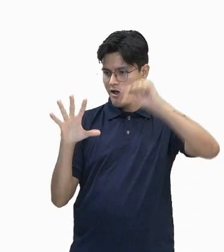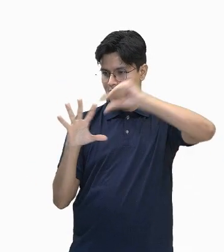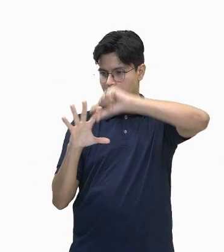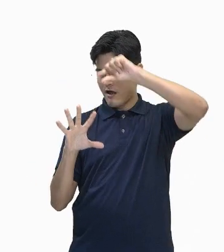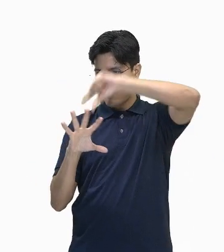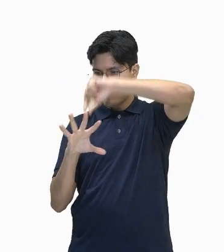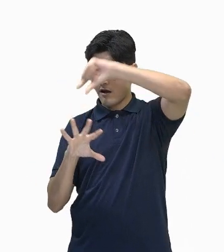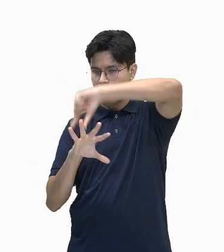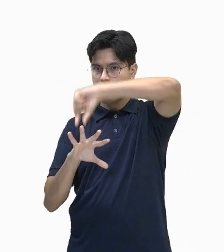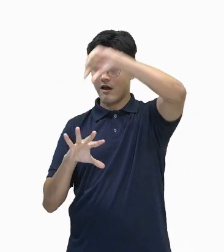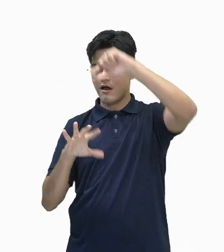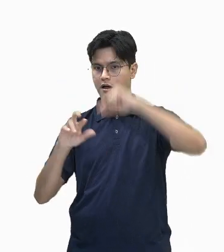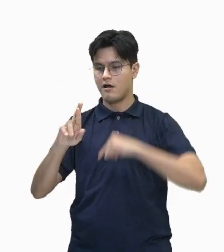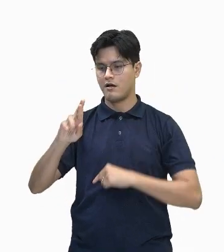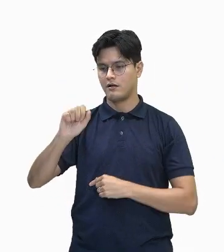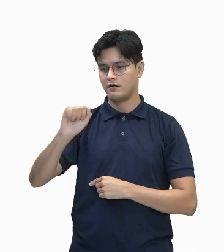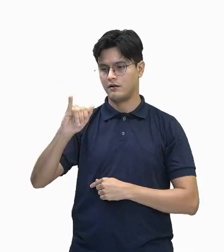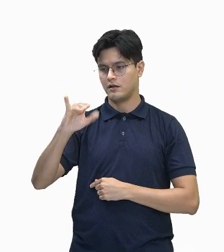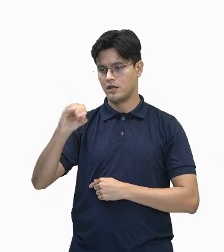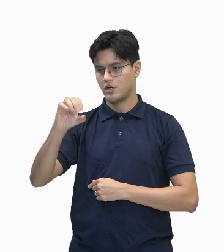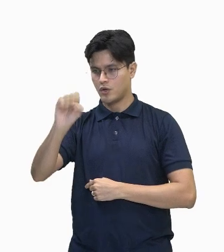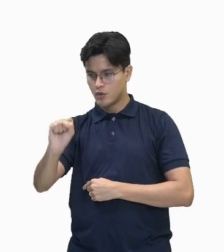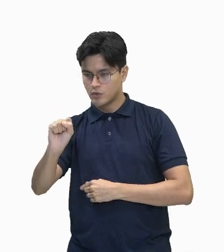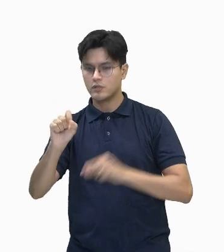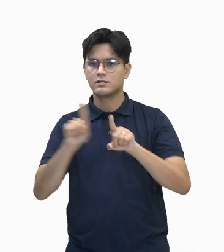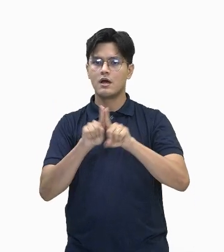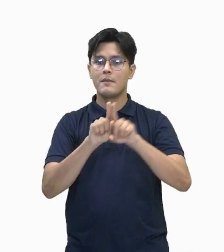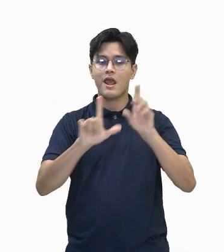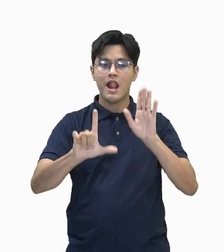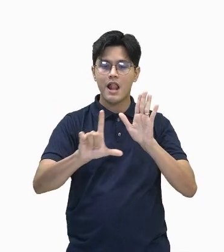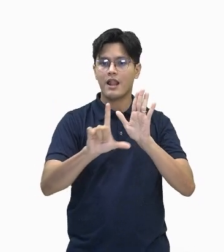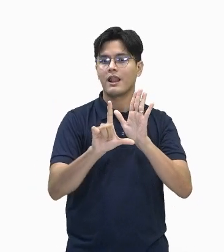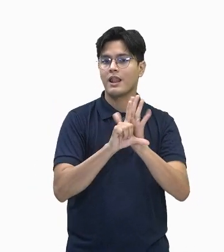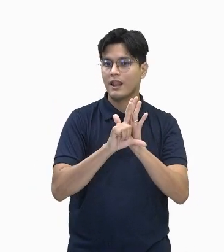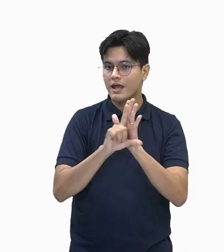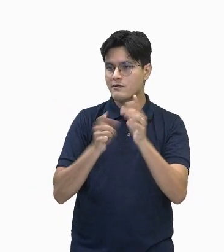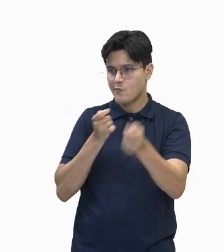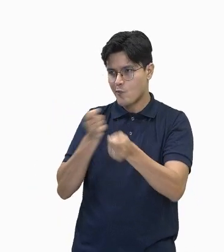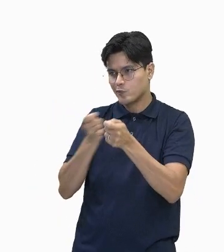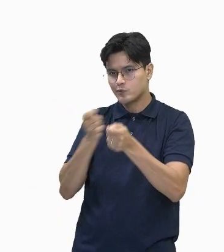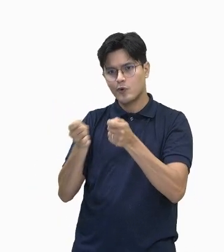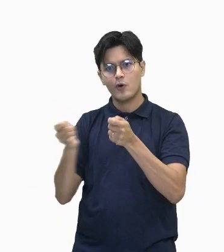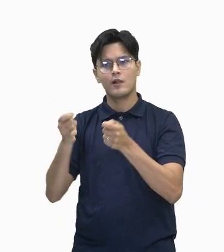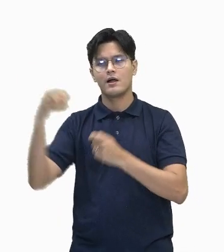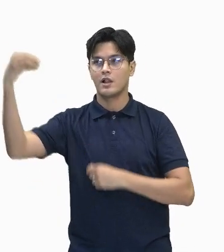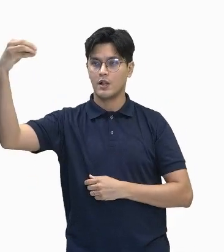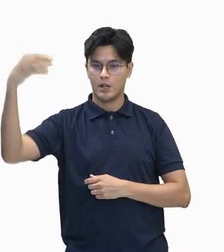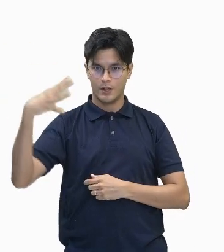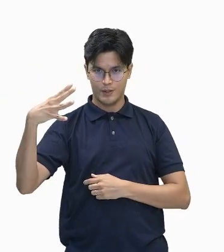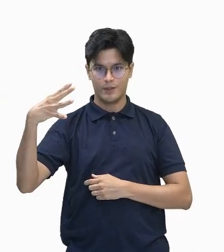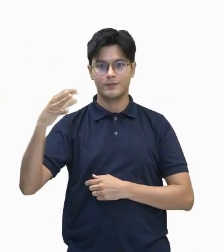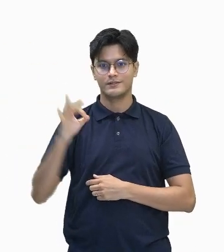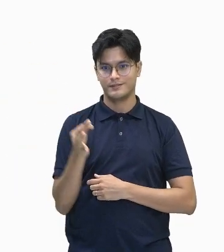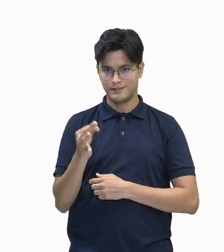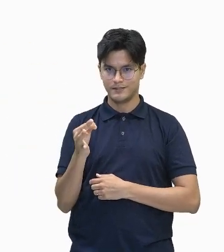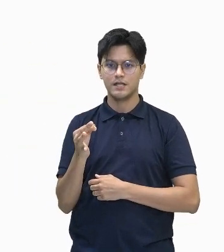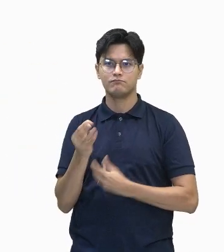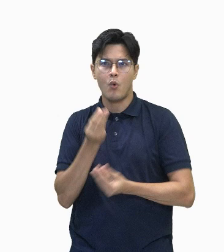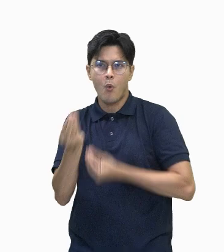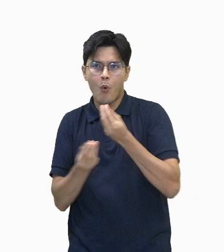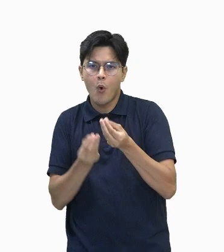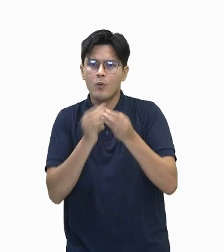seu comportamento. Então, a ótica geométrica está mais interessada nessa parte da trajetória dos raios